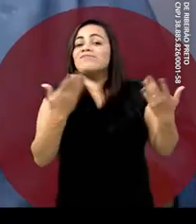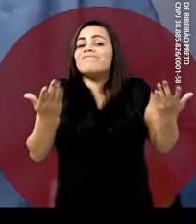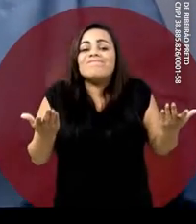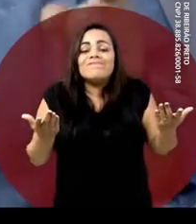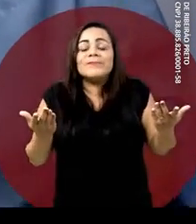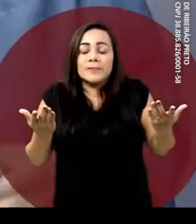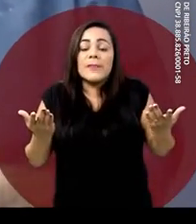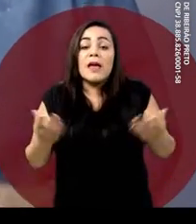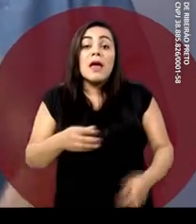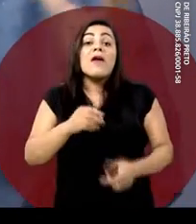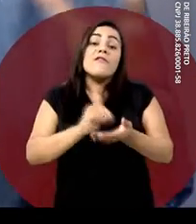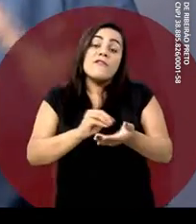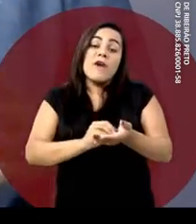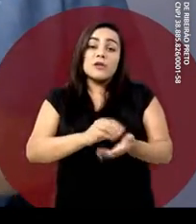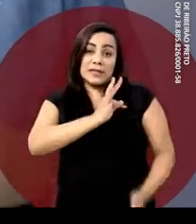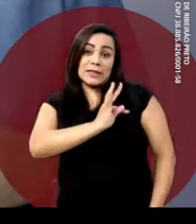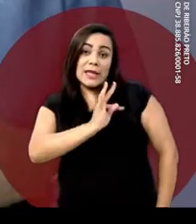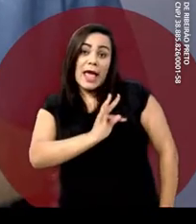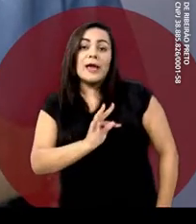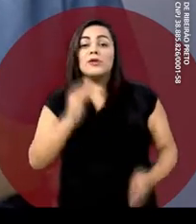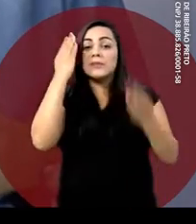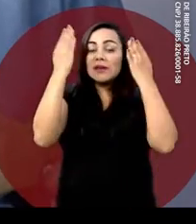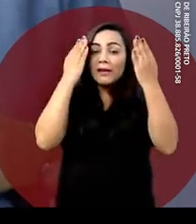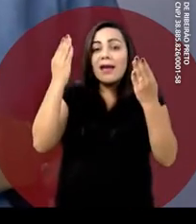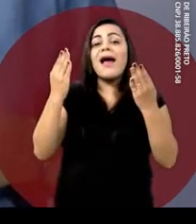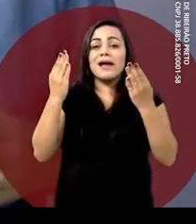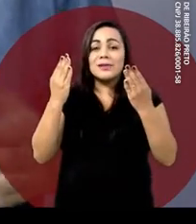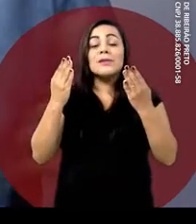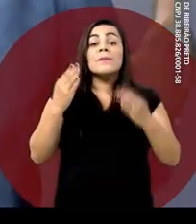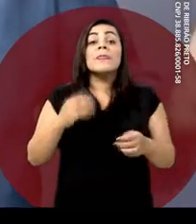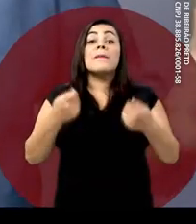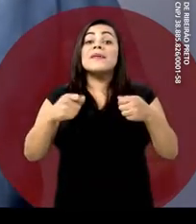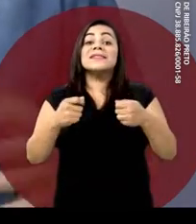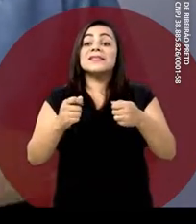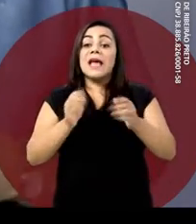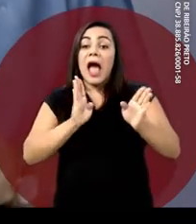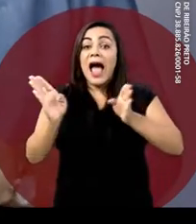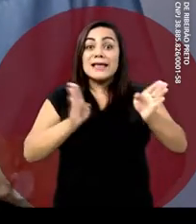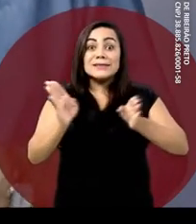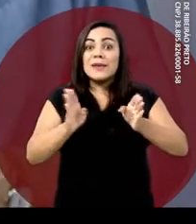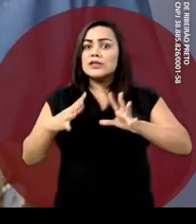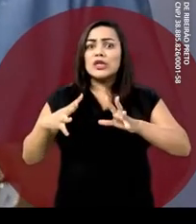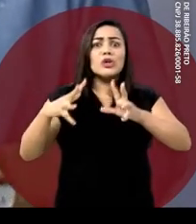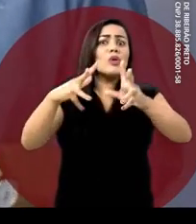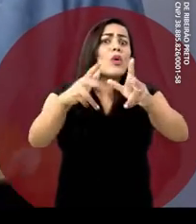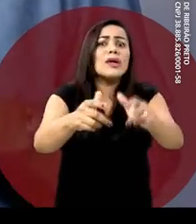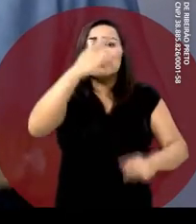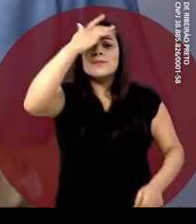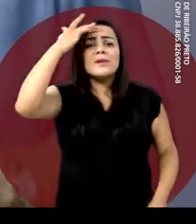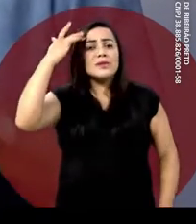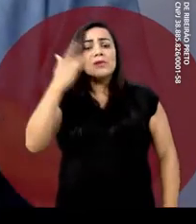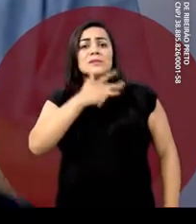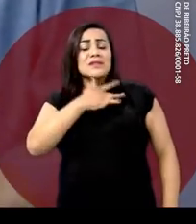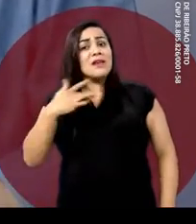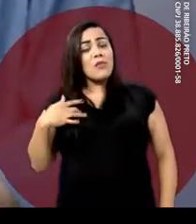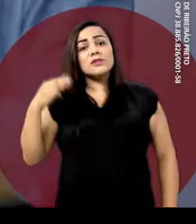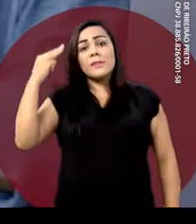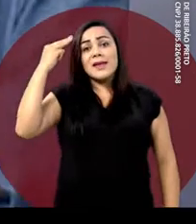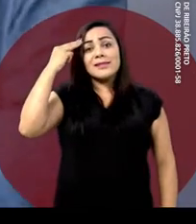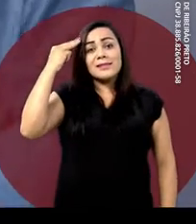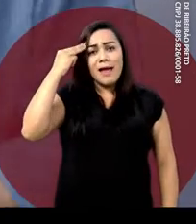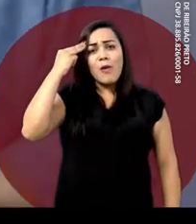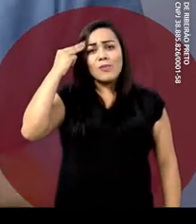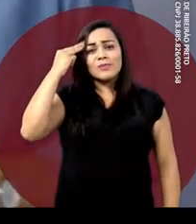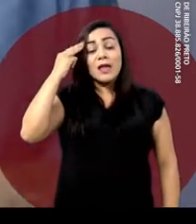técnicos, psicólogos e psiquiatras. É preciso universalizar esse atendimento. O acesso a um atendimento integral e contínuo de